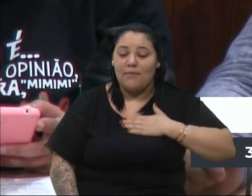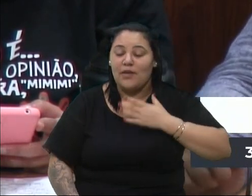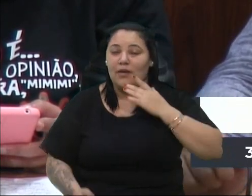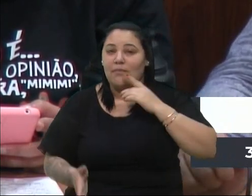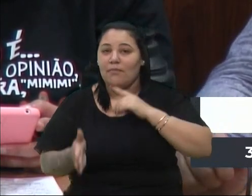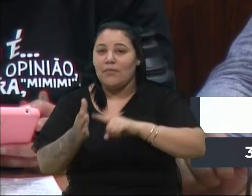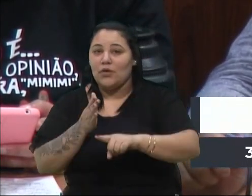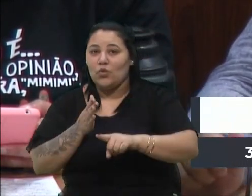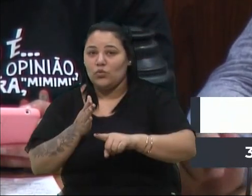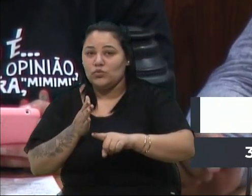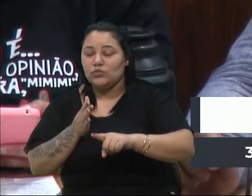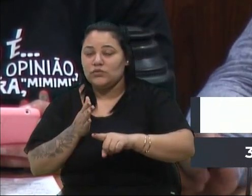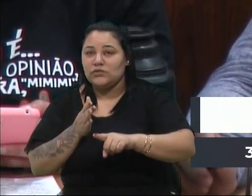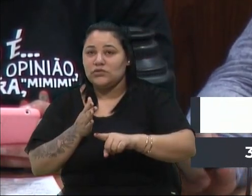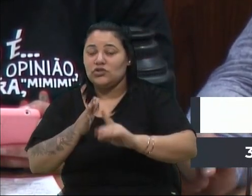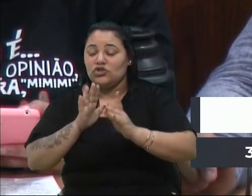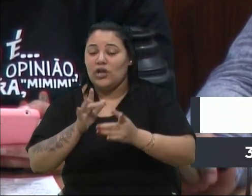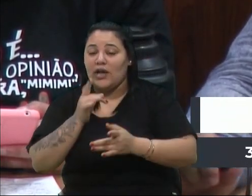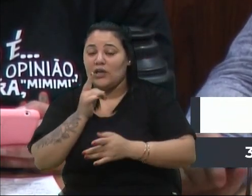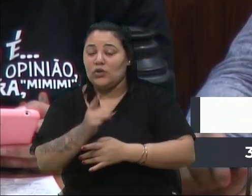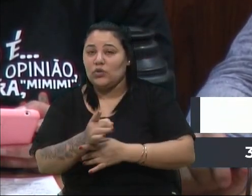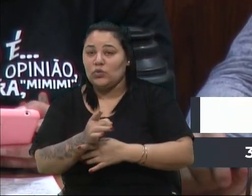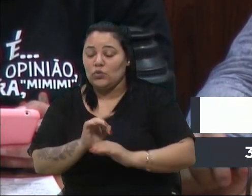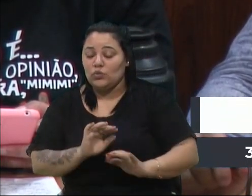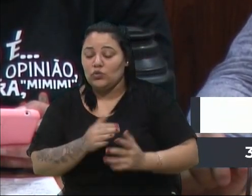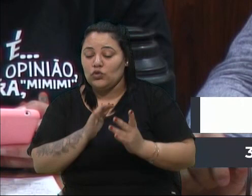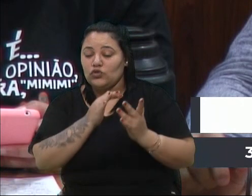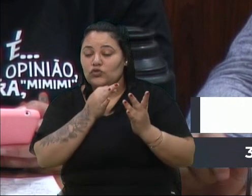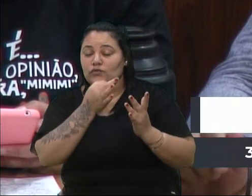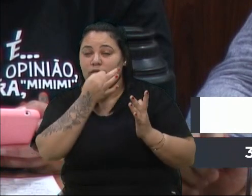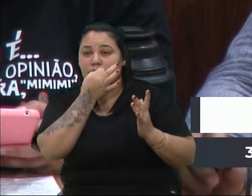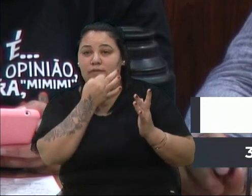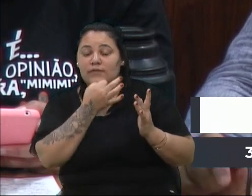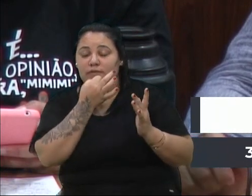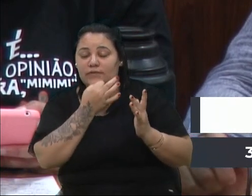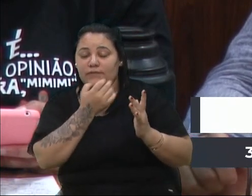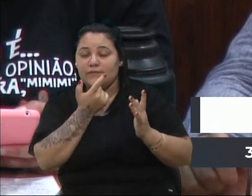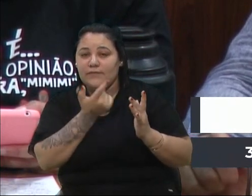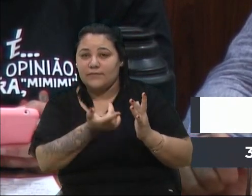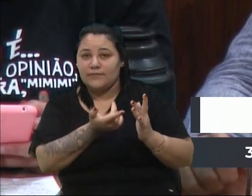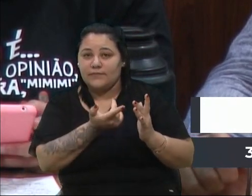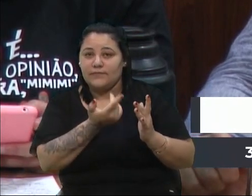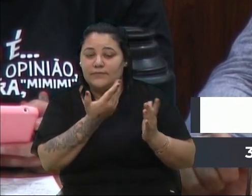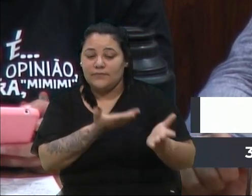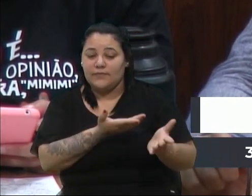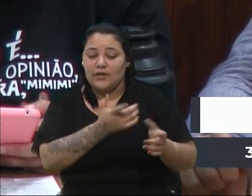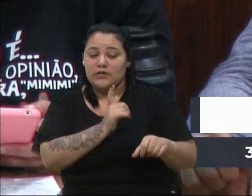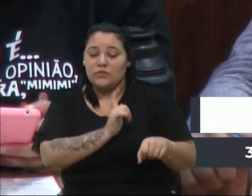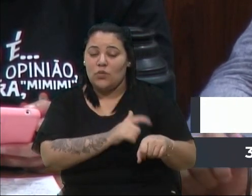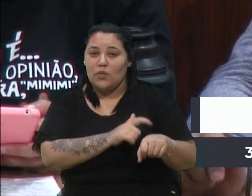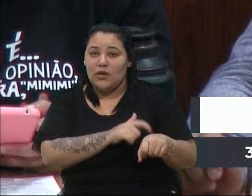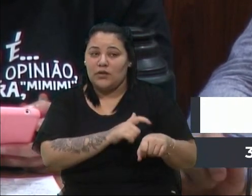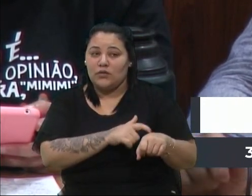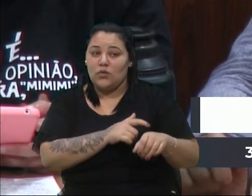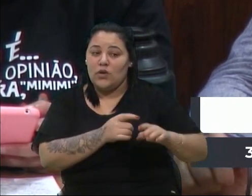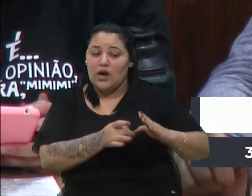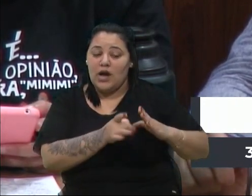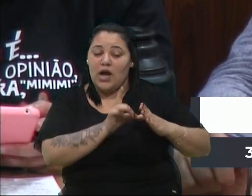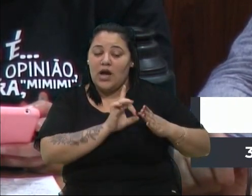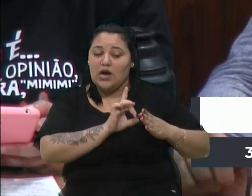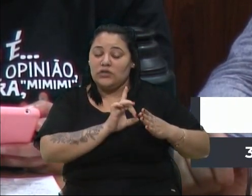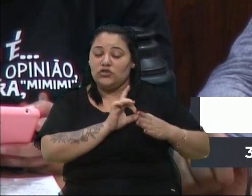do programa Fala Caxias, é se esse momento que antecede um